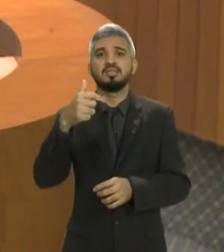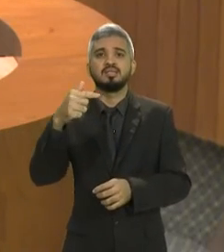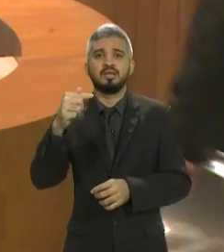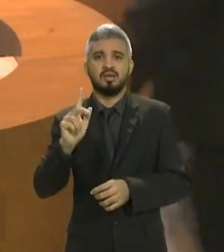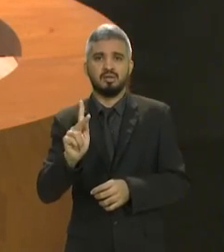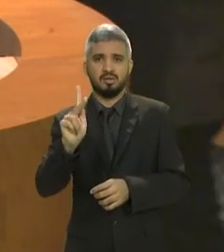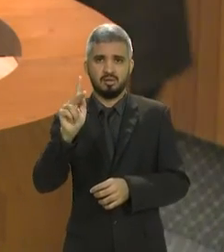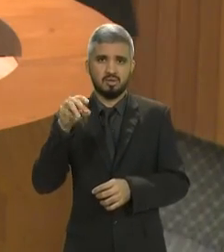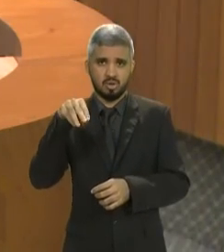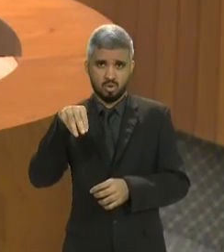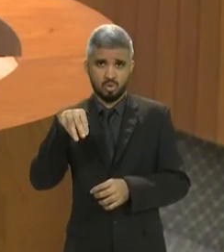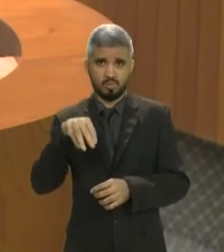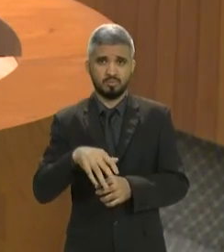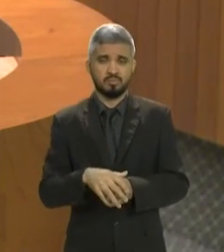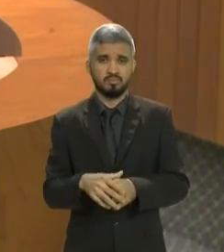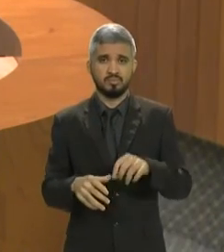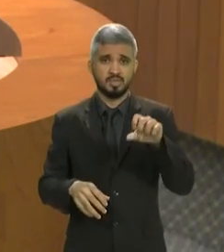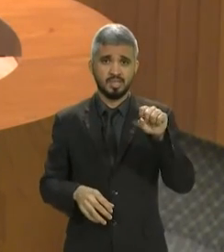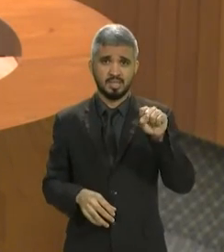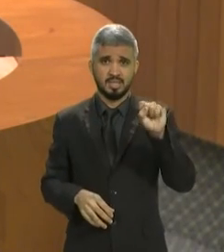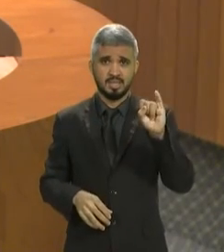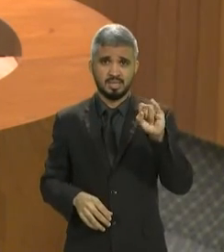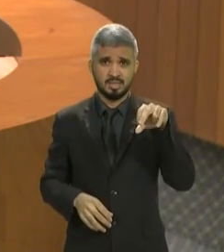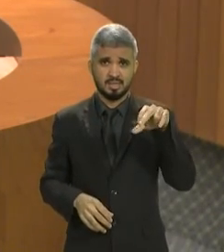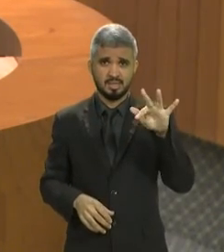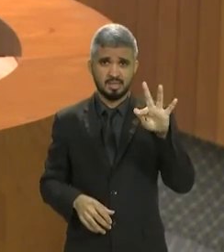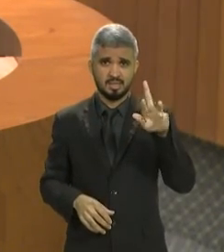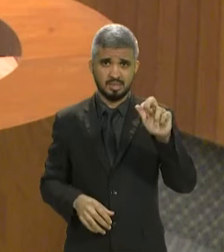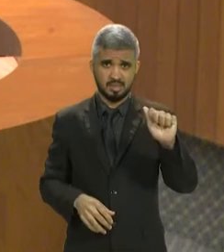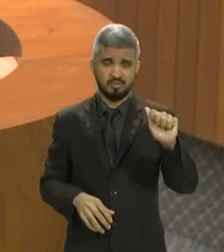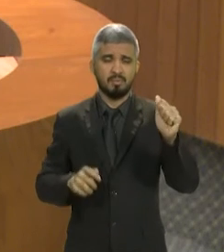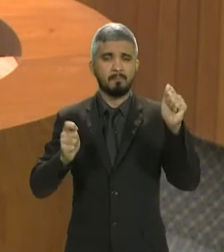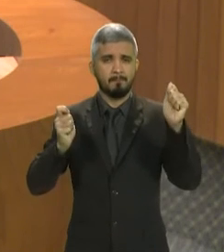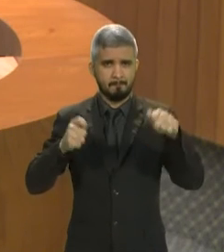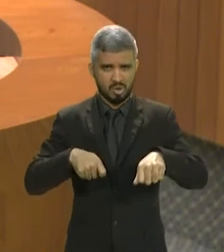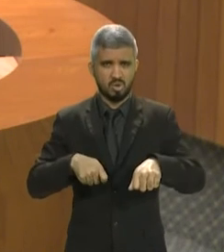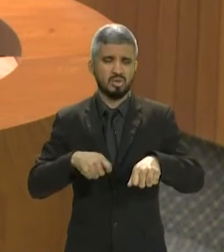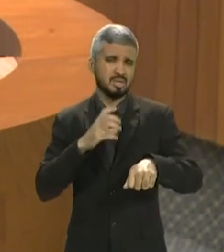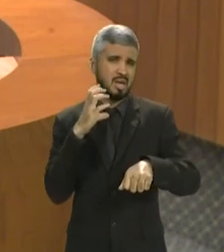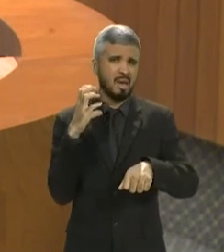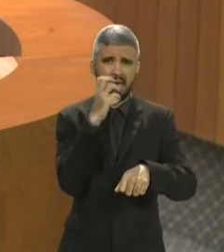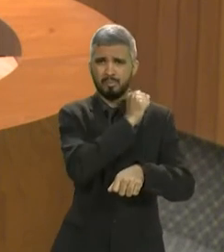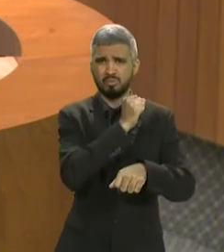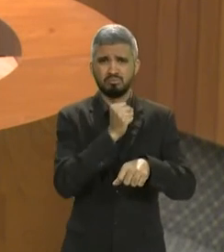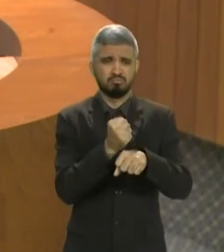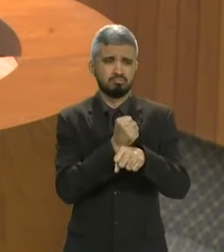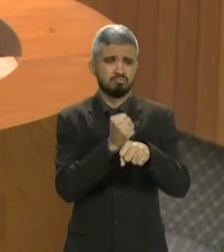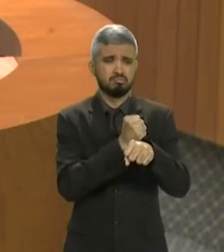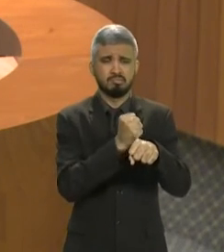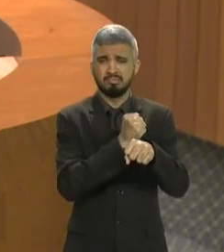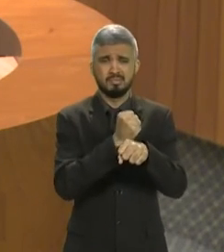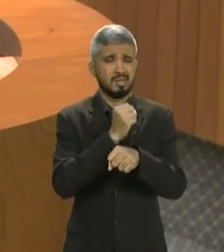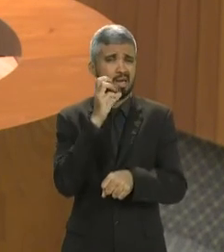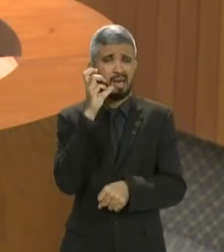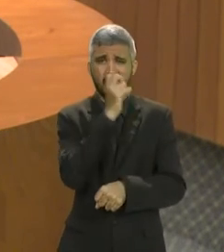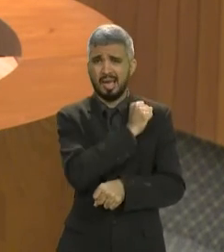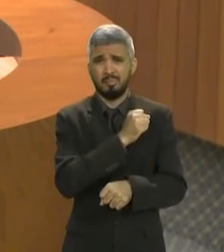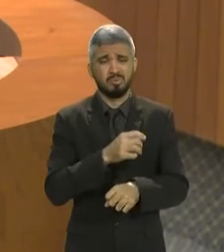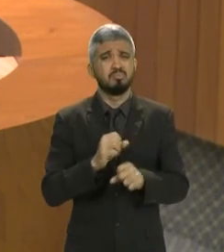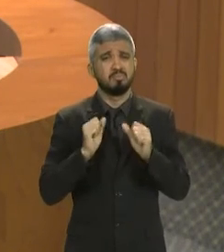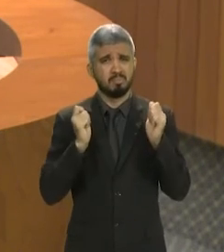outro órgão do governo do estado, pode fazer isso em um curto prazo de tempo. melhora o